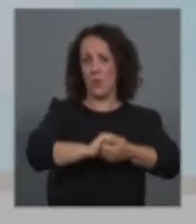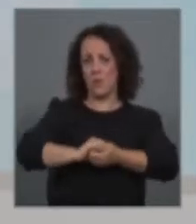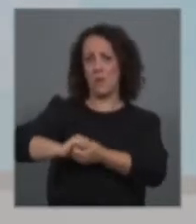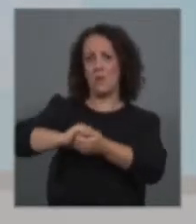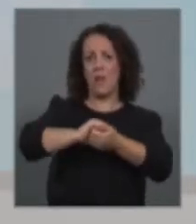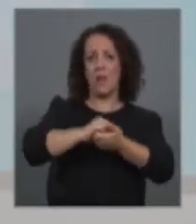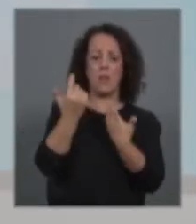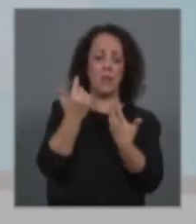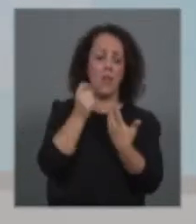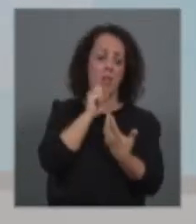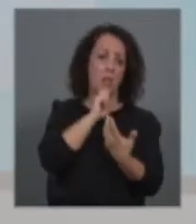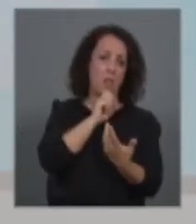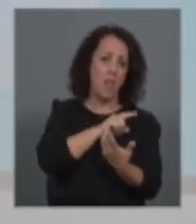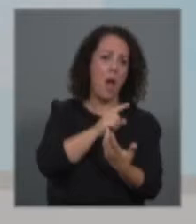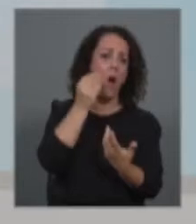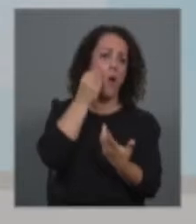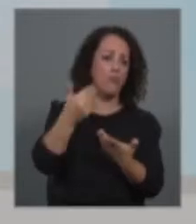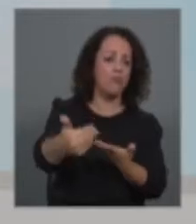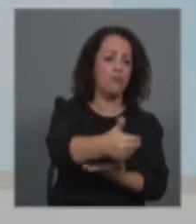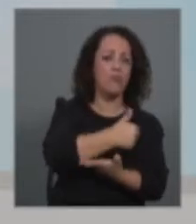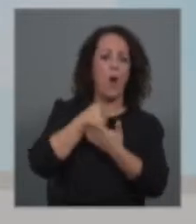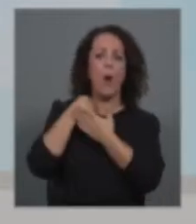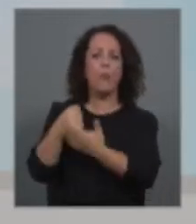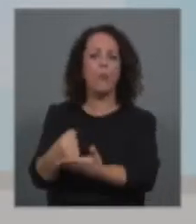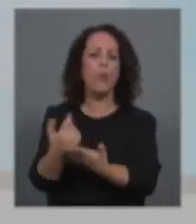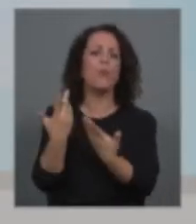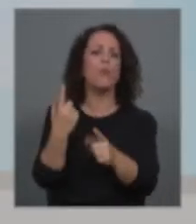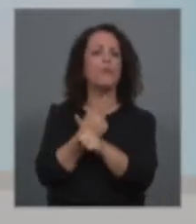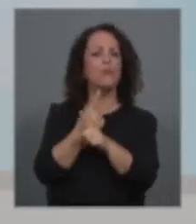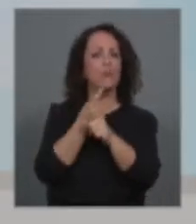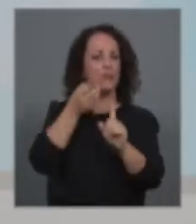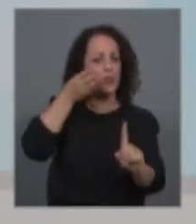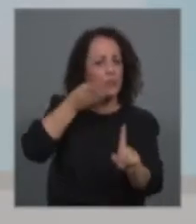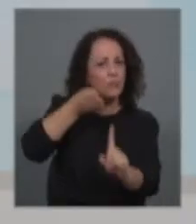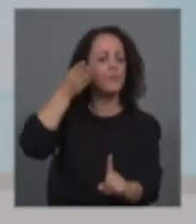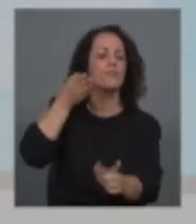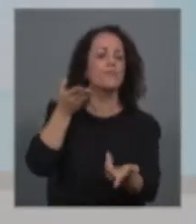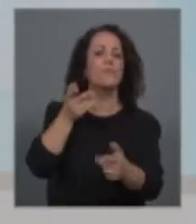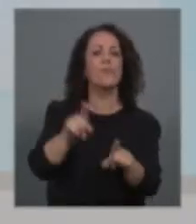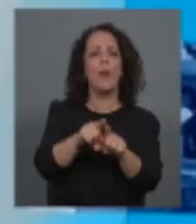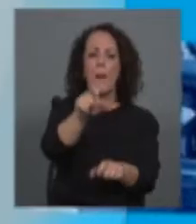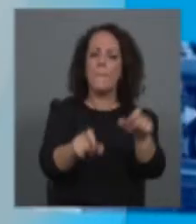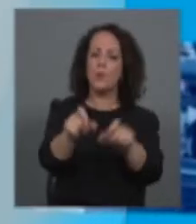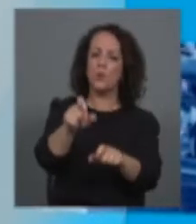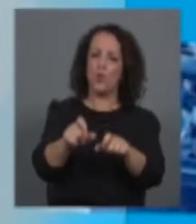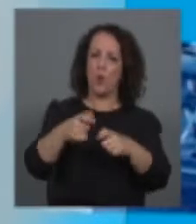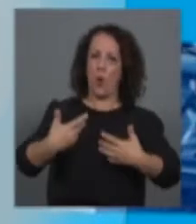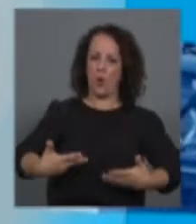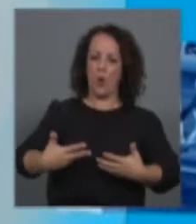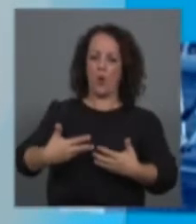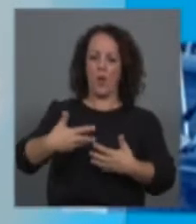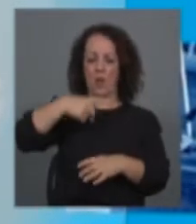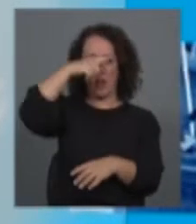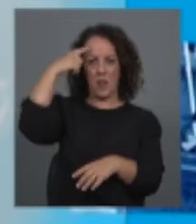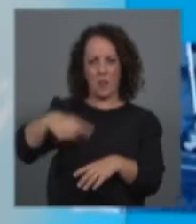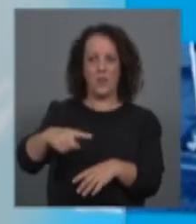em apoios, em gestos concretos. É bom também que as pessoas que vivem momentos difíceis também, agora, motivados por